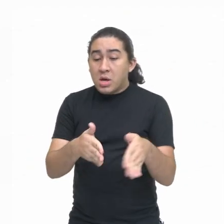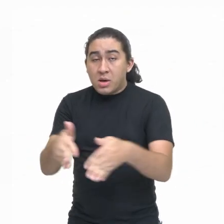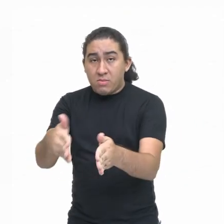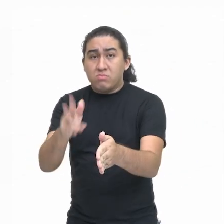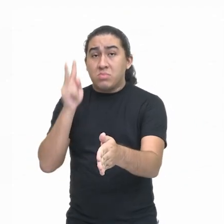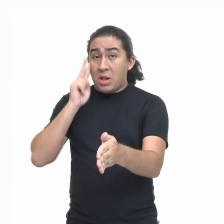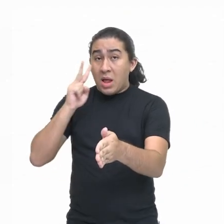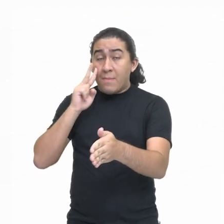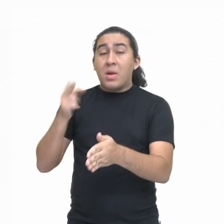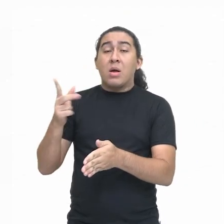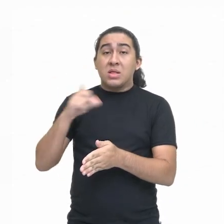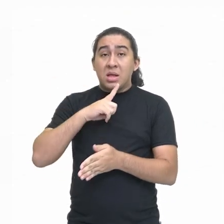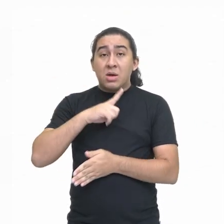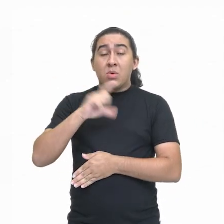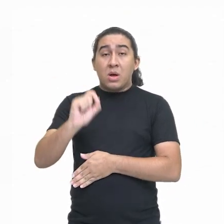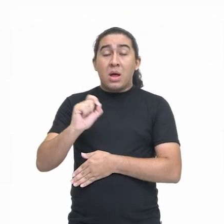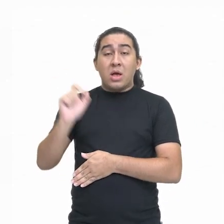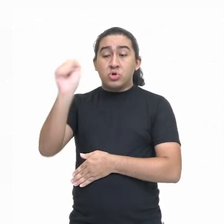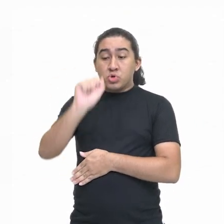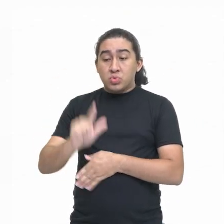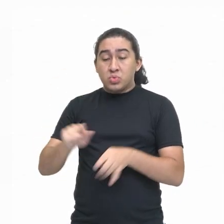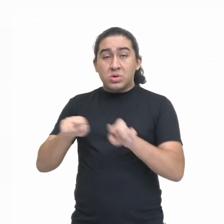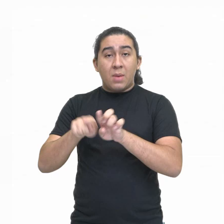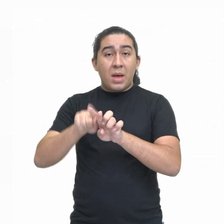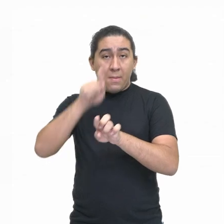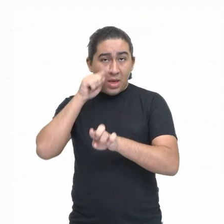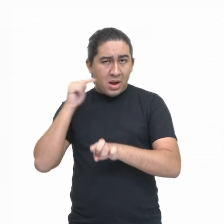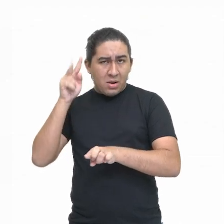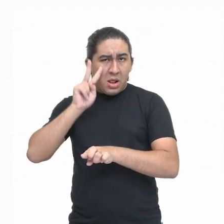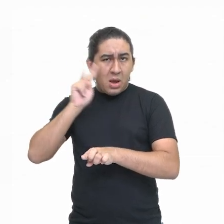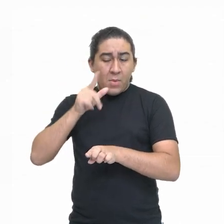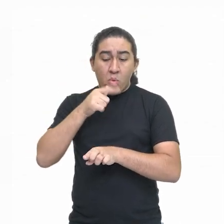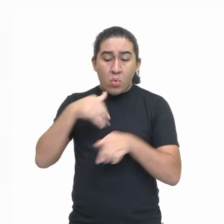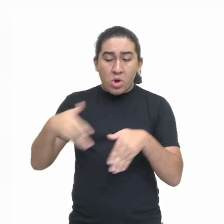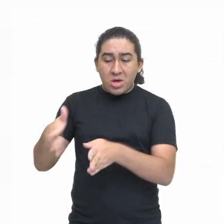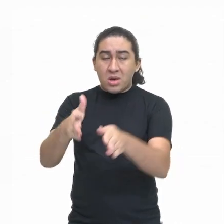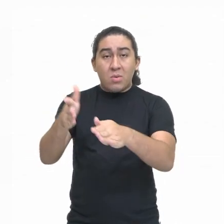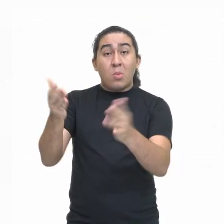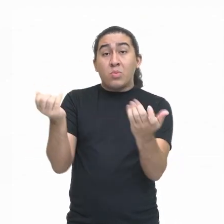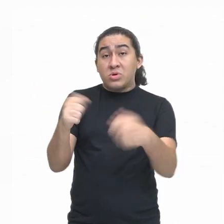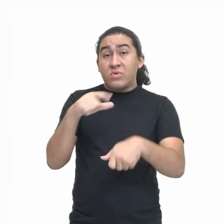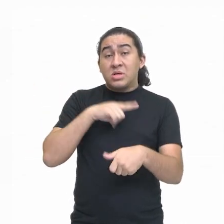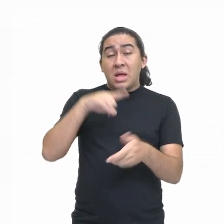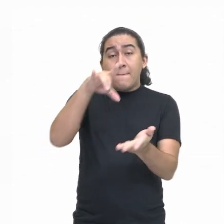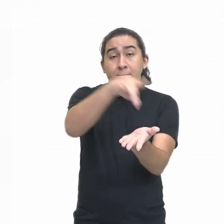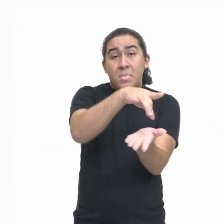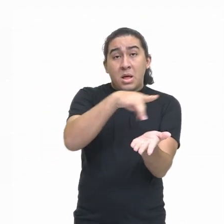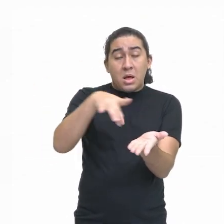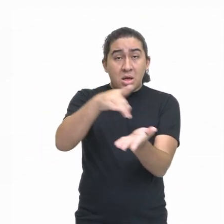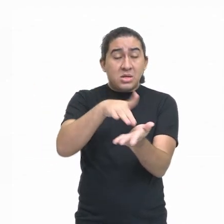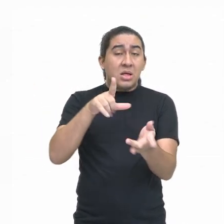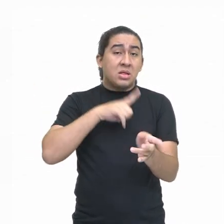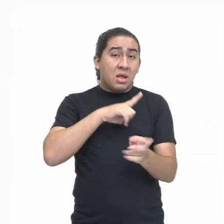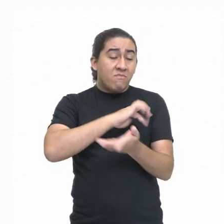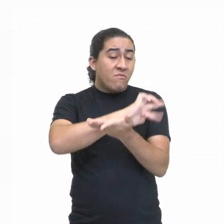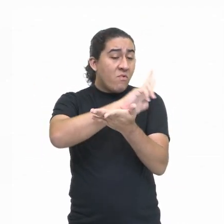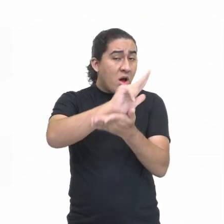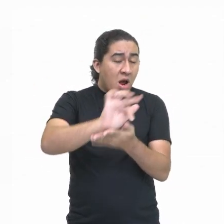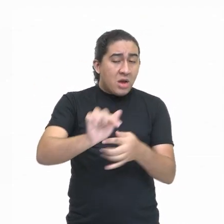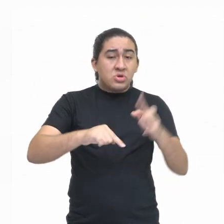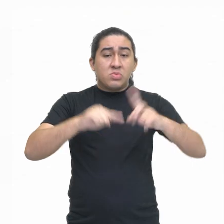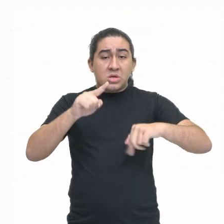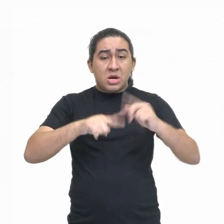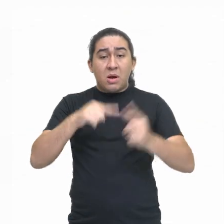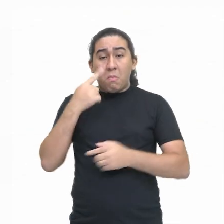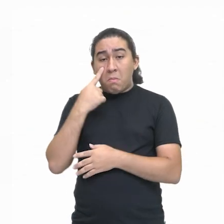amarelo, azul e amarelo, desculpa, eram férteis para o cultivo de trigo, milho,